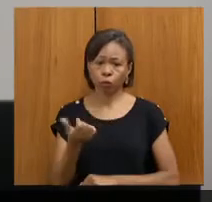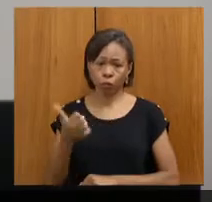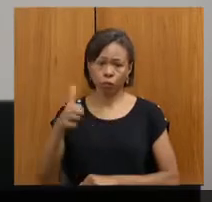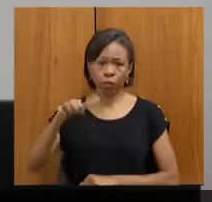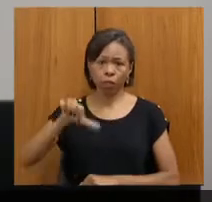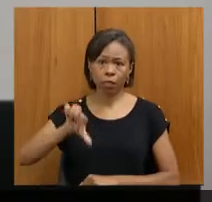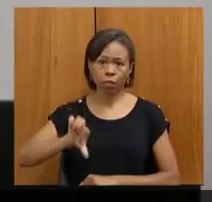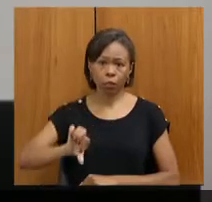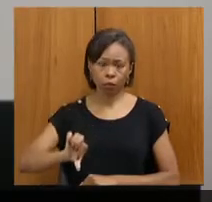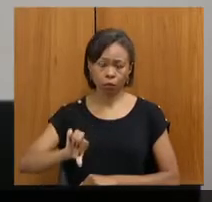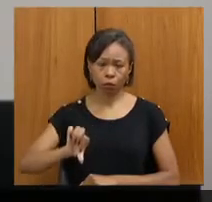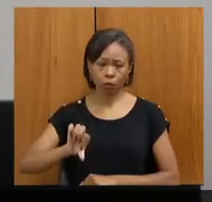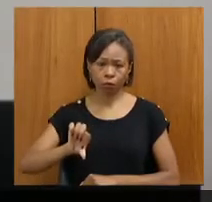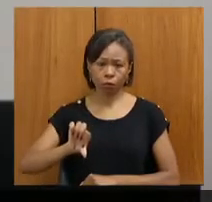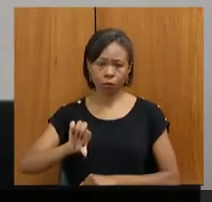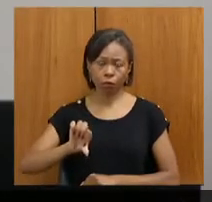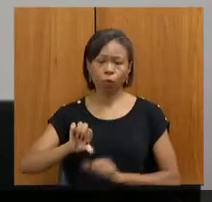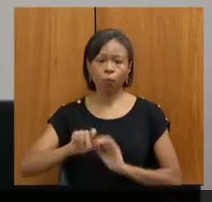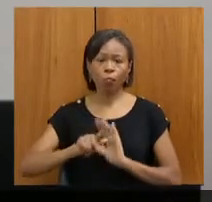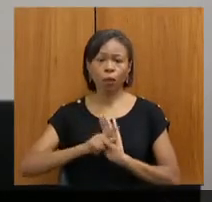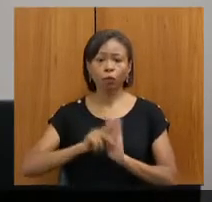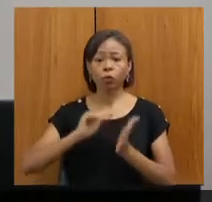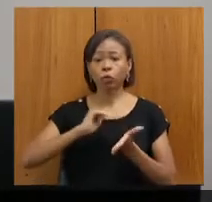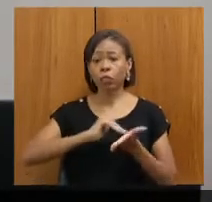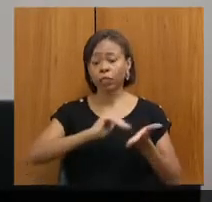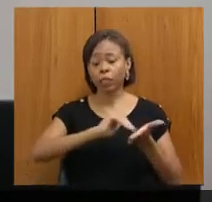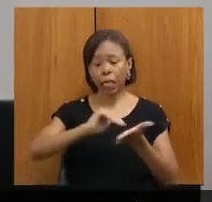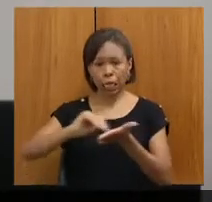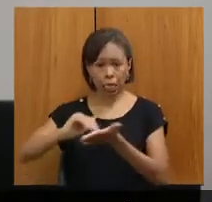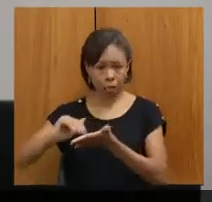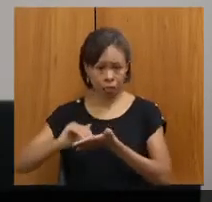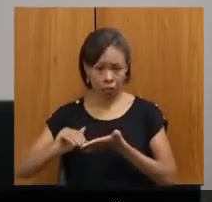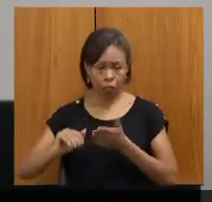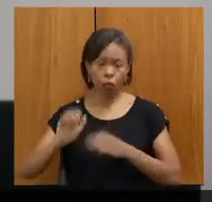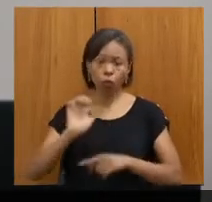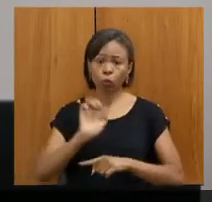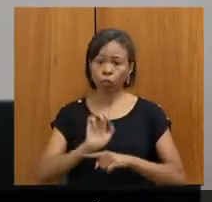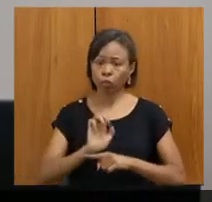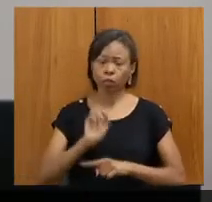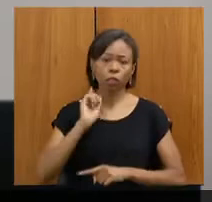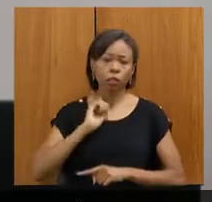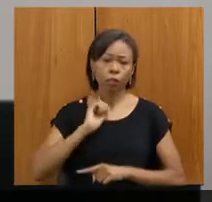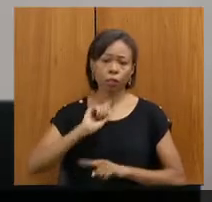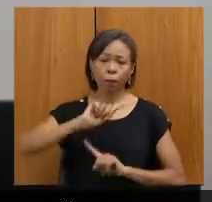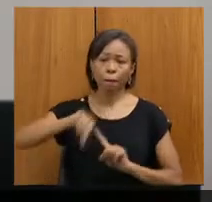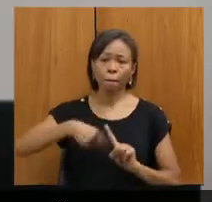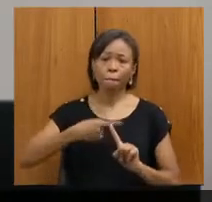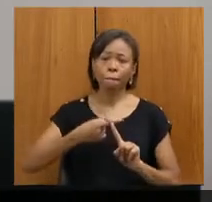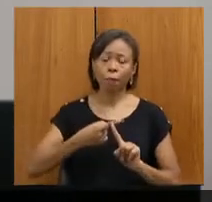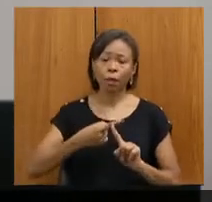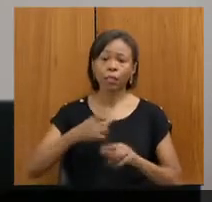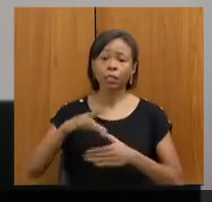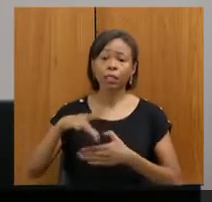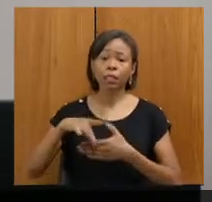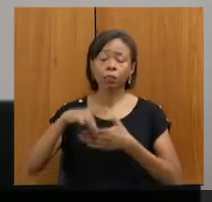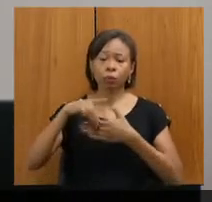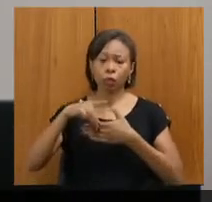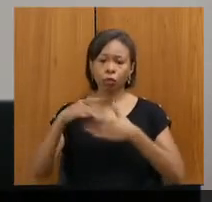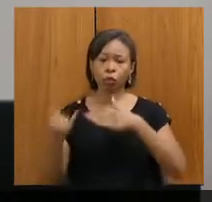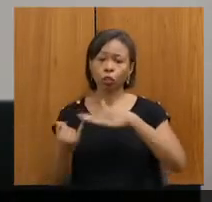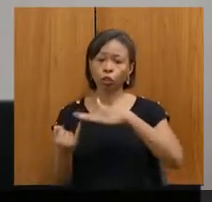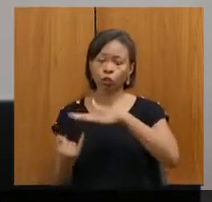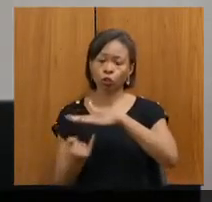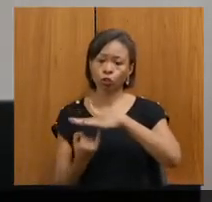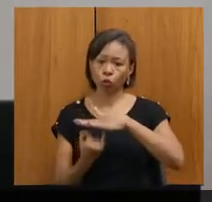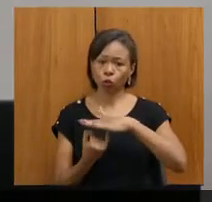por ele os secretários de estado e dirigentes de entidades da administração direta e